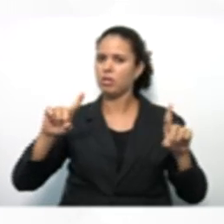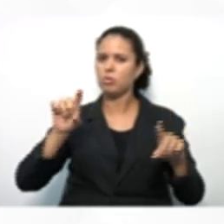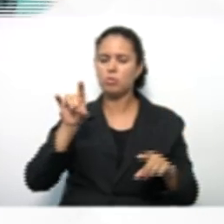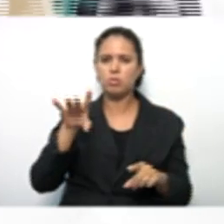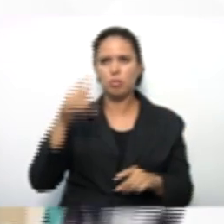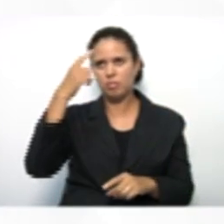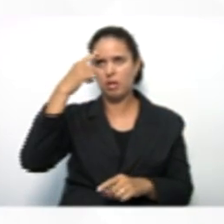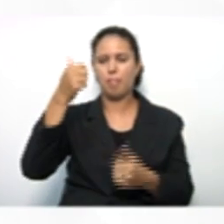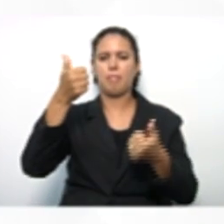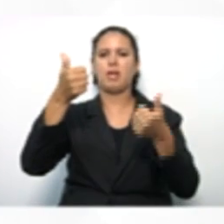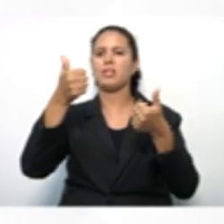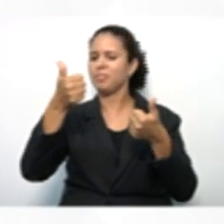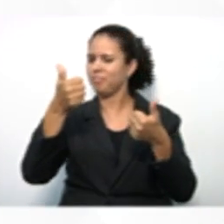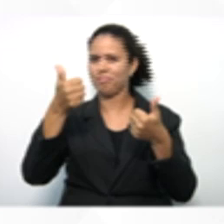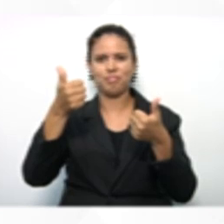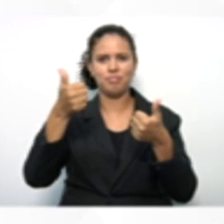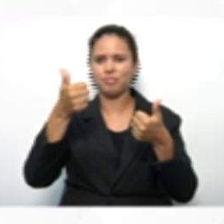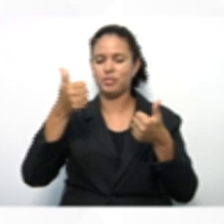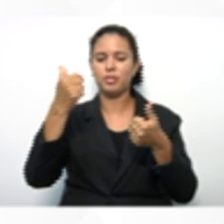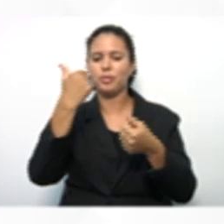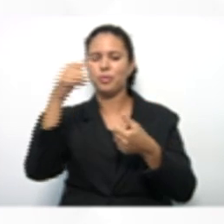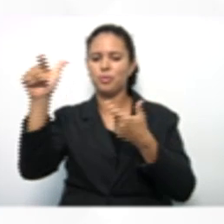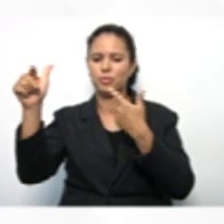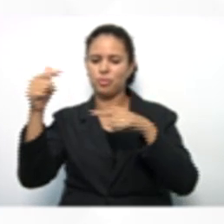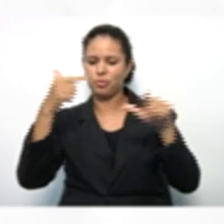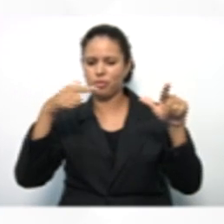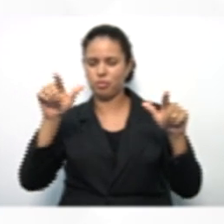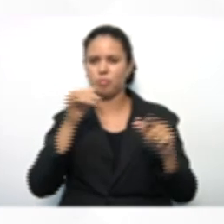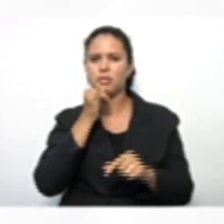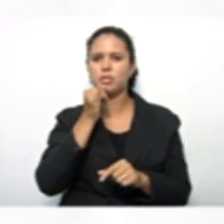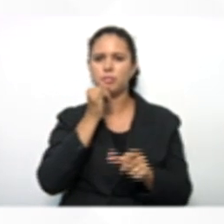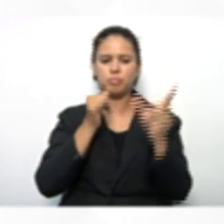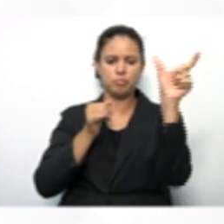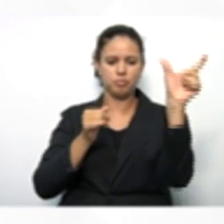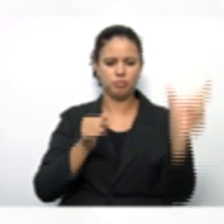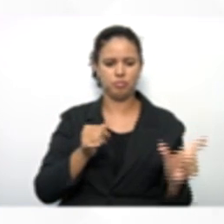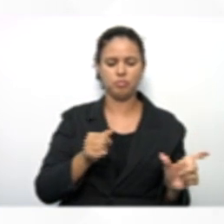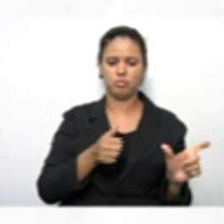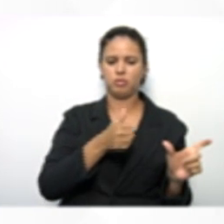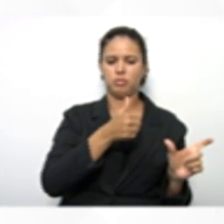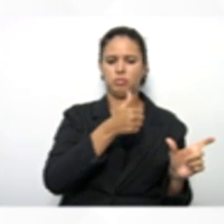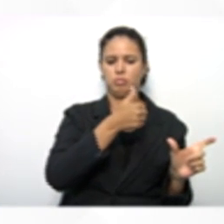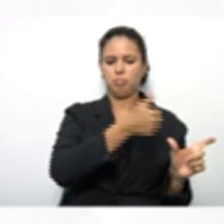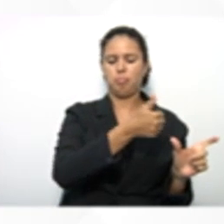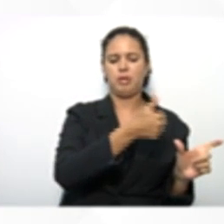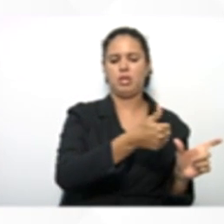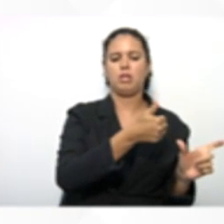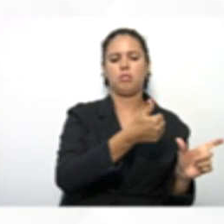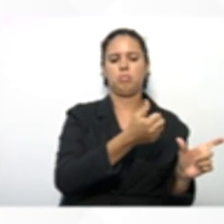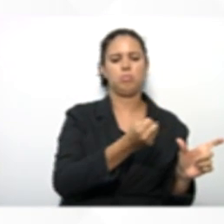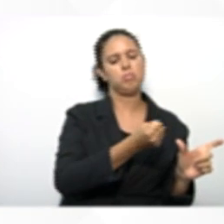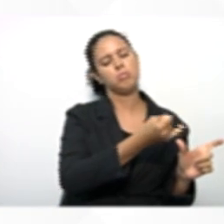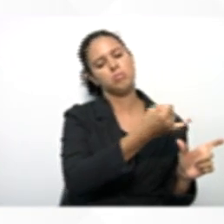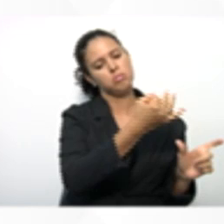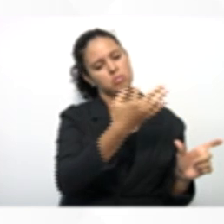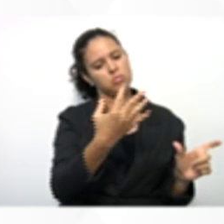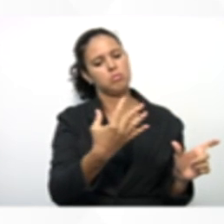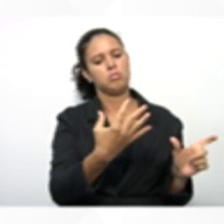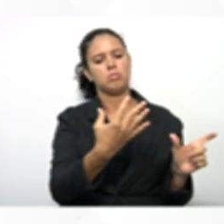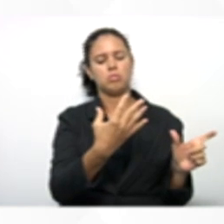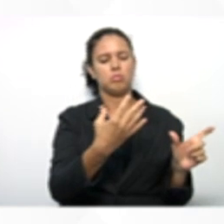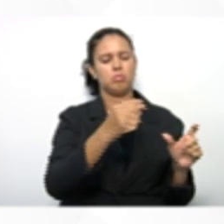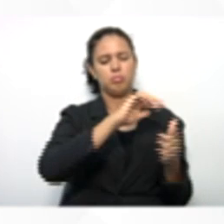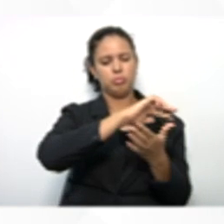não. Se formos fazer um balanço, de um lado ficam as contas do ativo, os bens numerários, móveis,